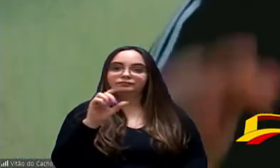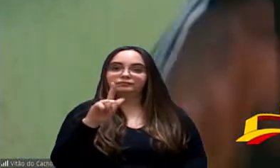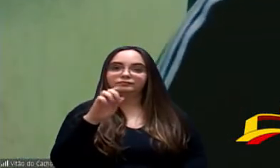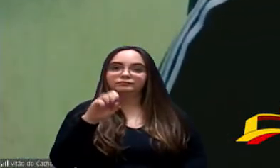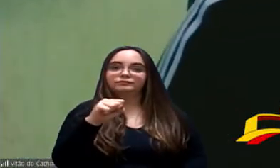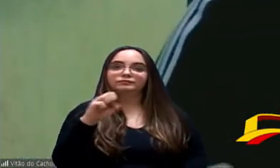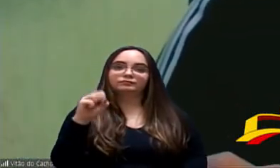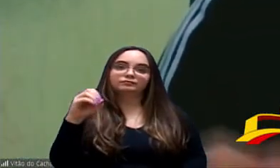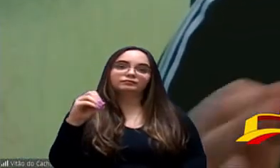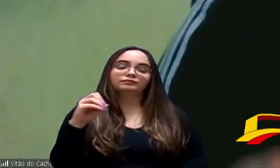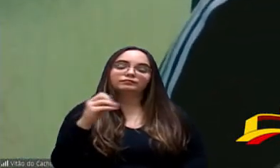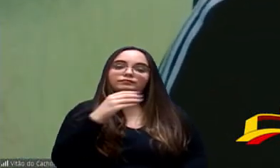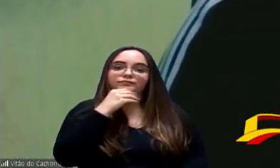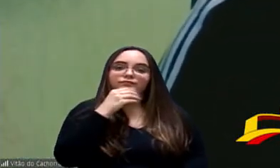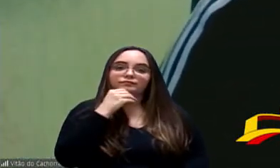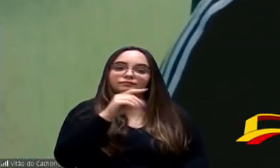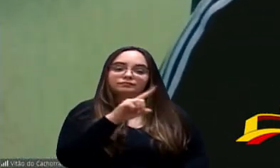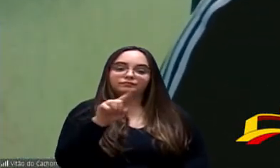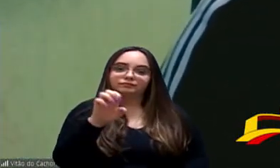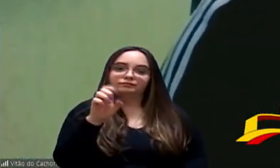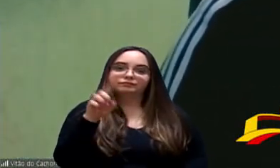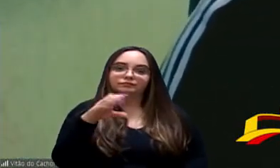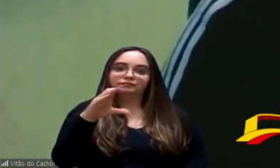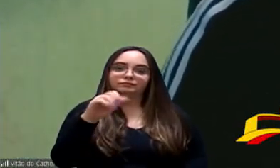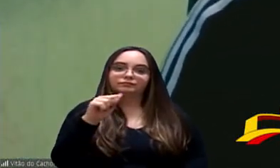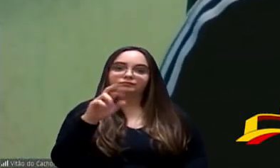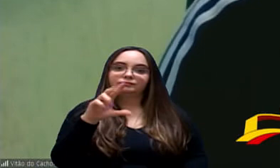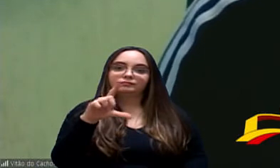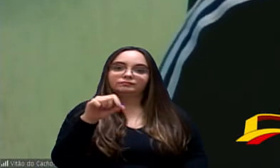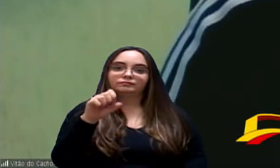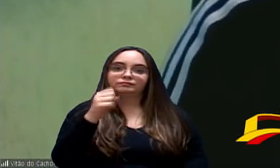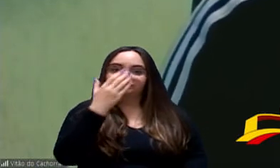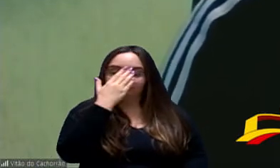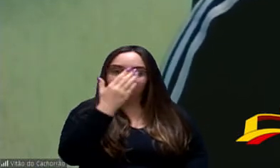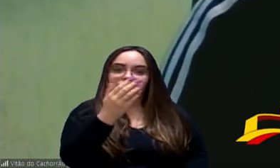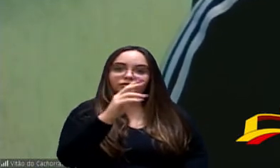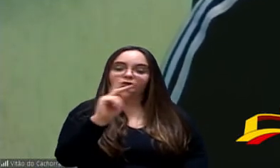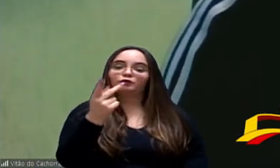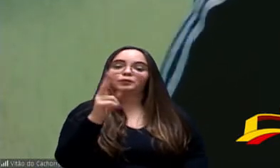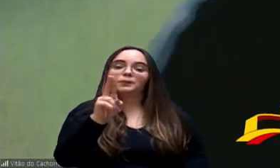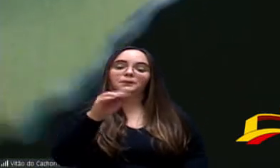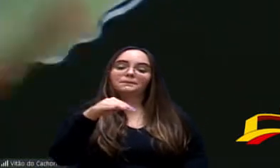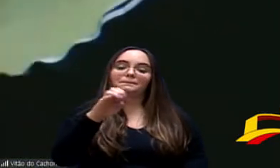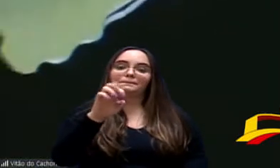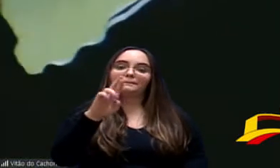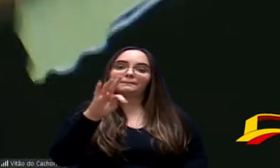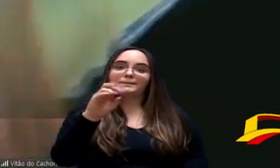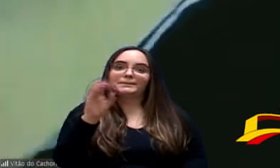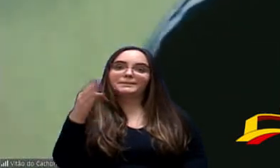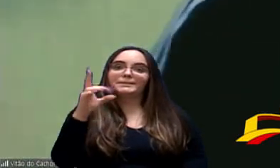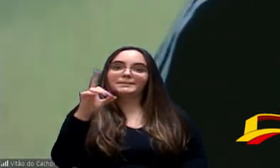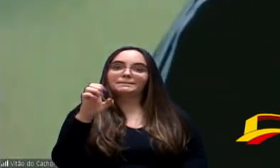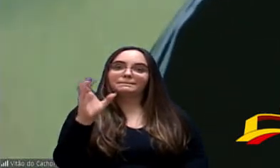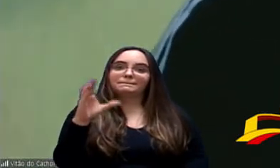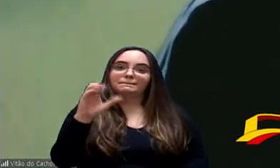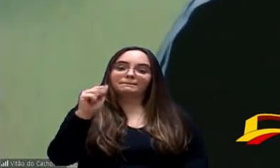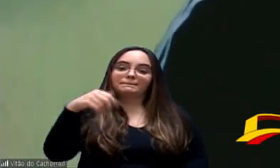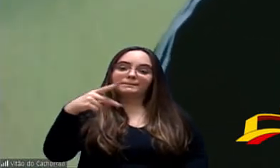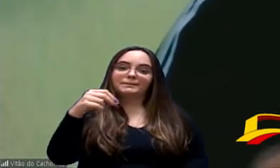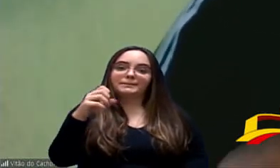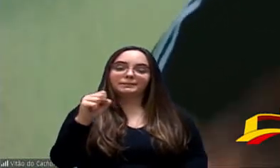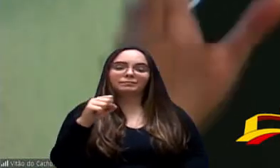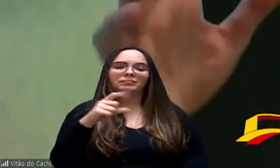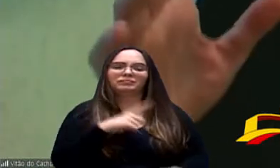e o seu Zé Carlos mora em frente da Decorgesso do Humberto de Campos. Estava um matagal horrível,